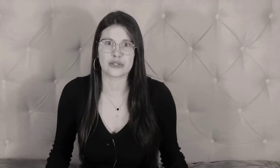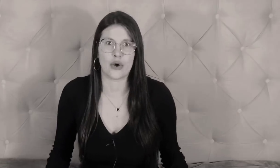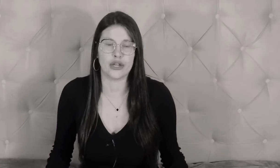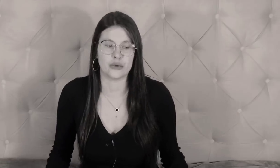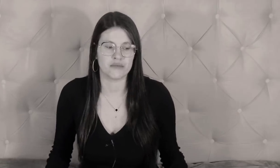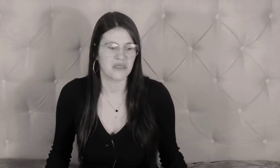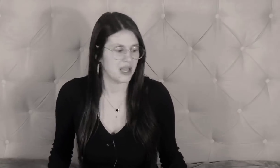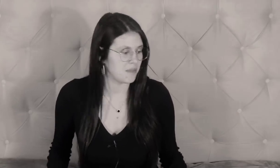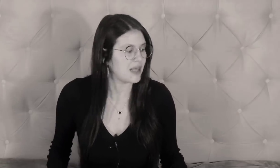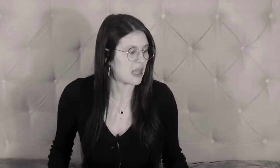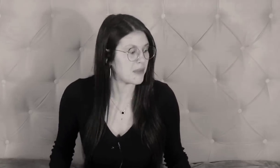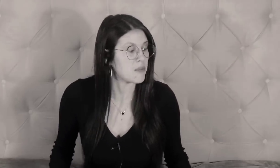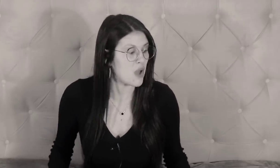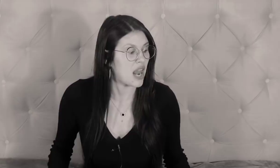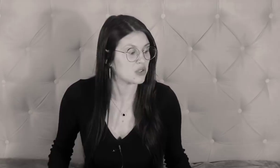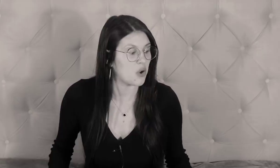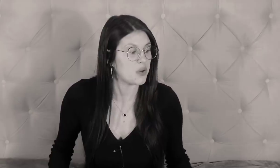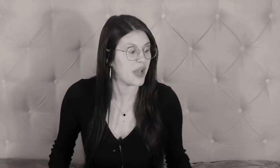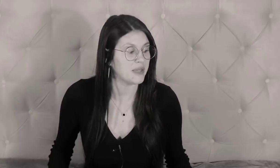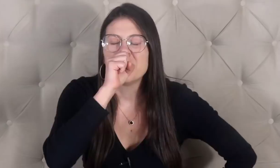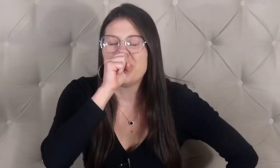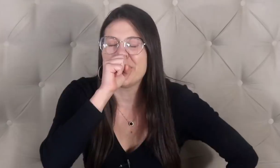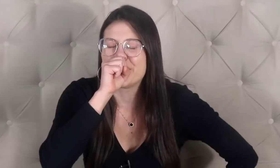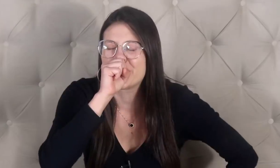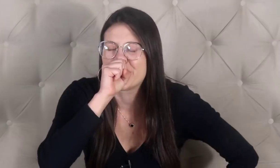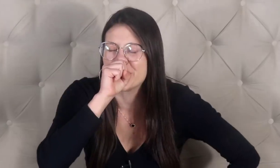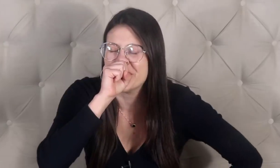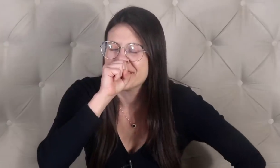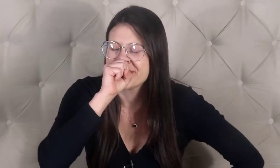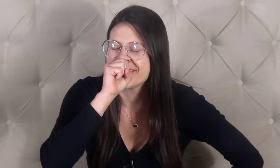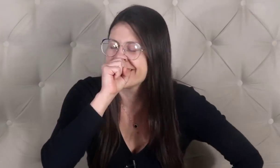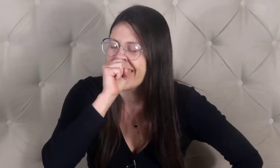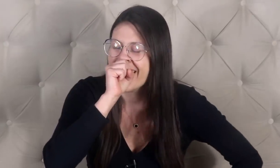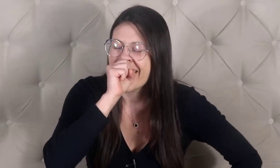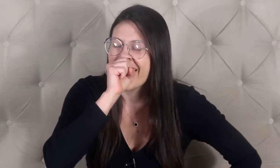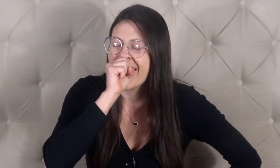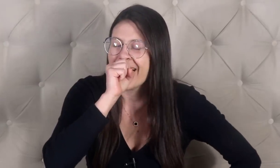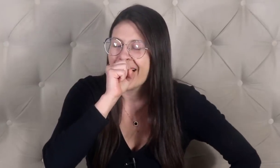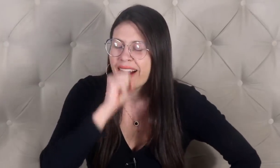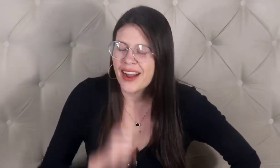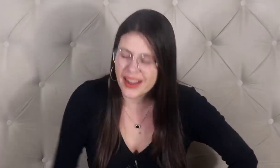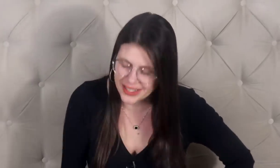só um relatório. Mas tá mesmo no relatório, é? Bicho!